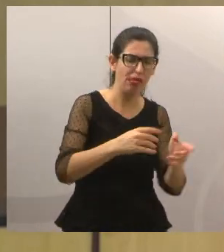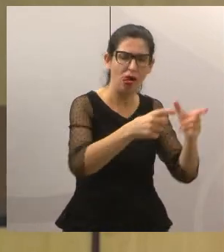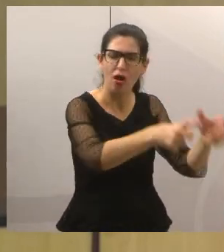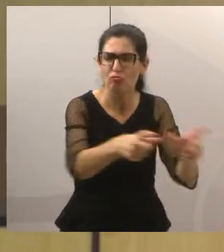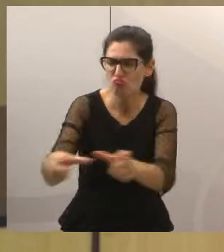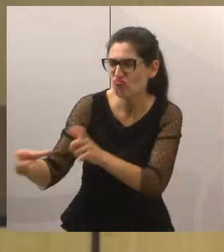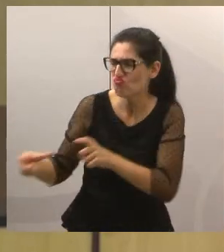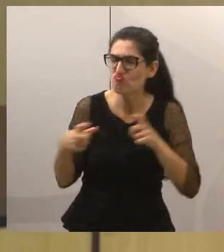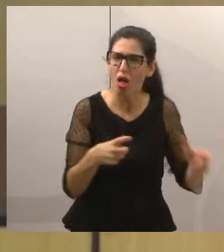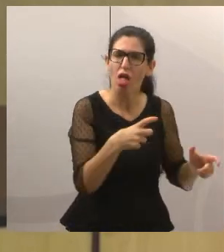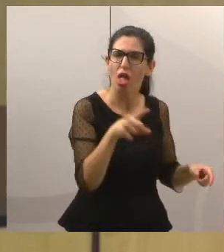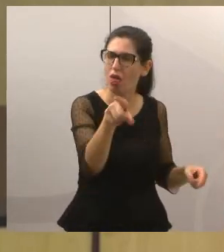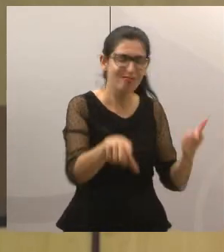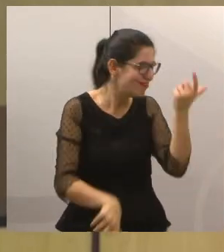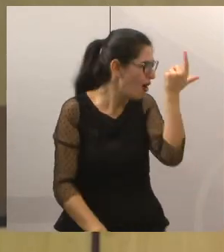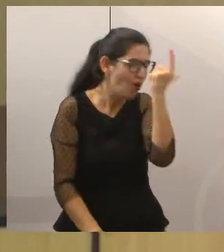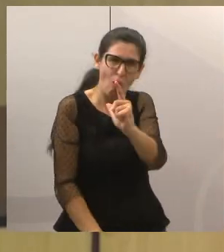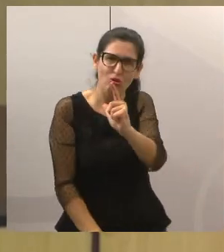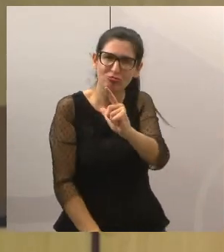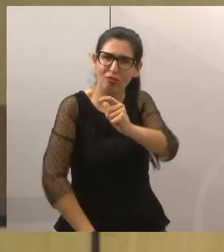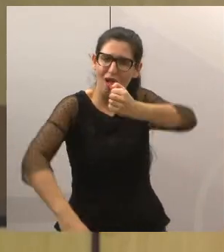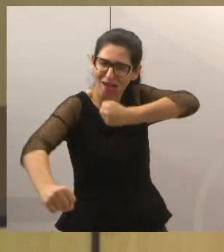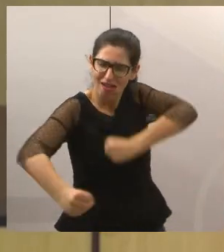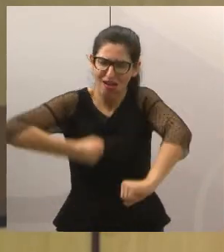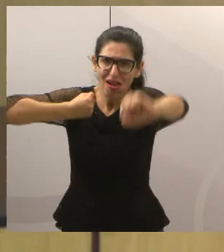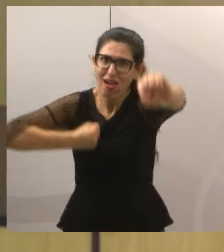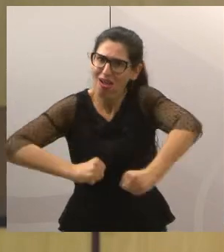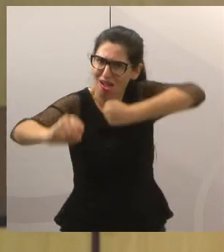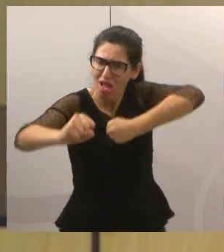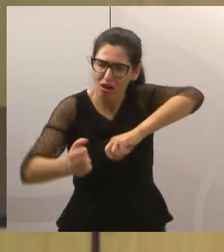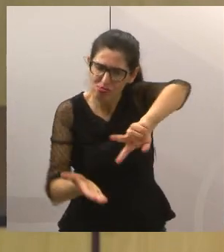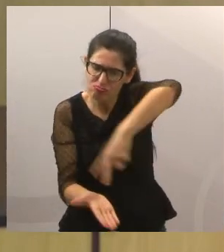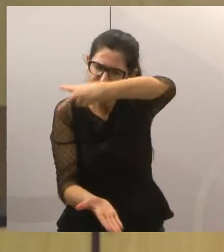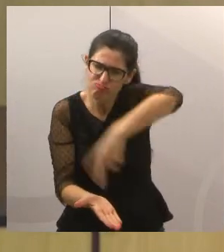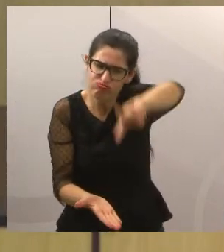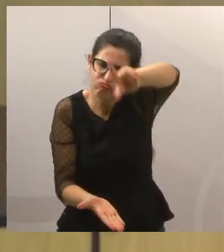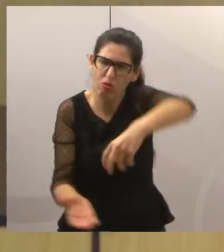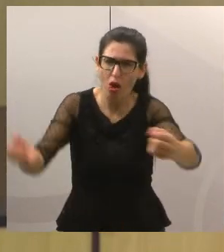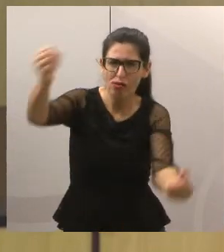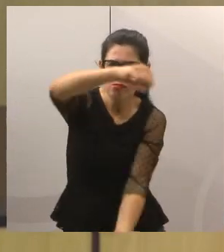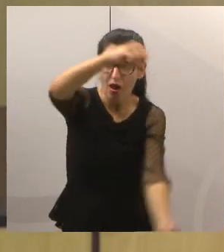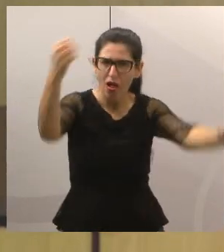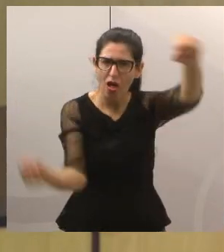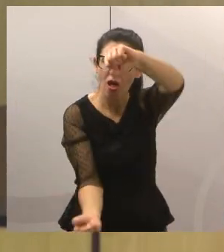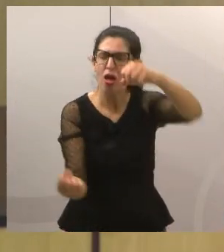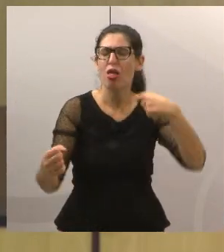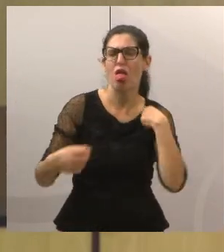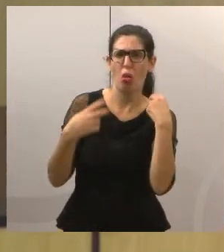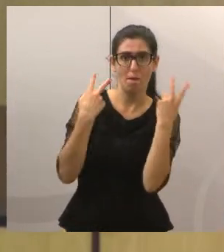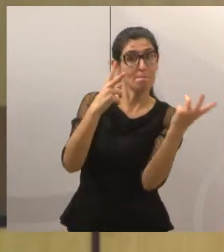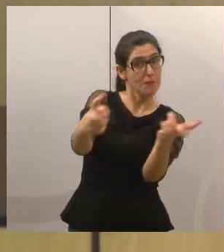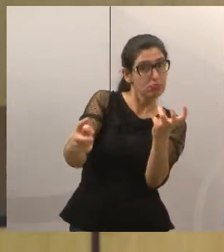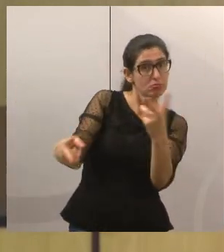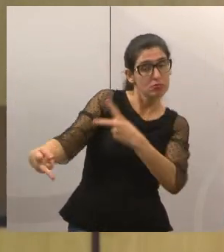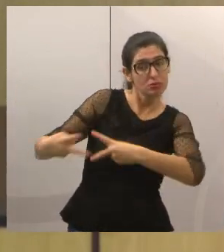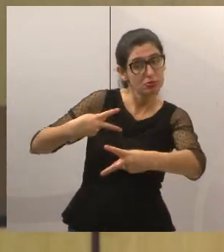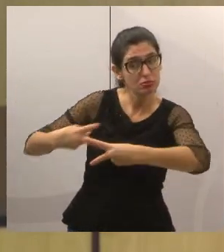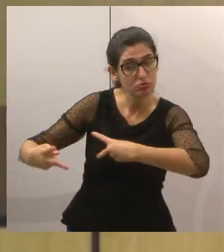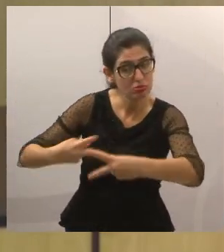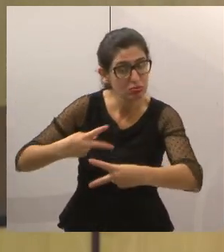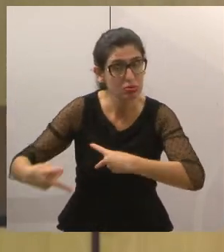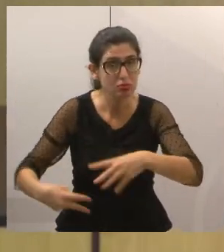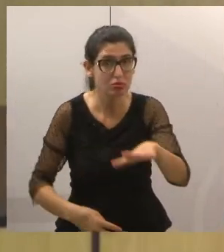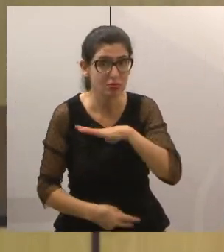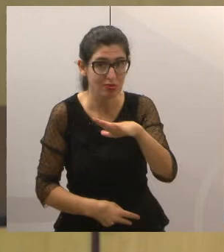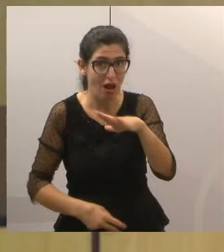consegue colocar todos os equipamentos de uma academia. Eu, pelo menos em São José, eu vi algumas que a gente chamaria de